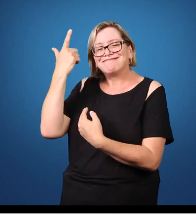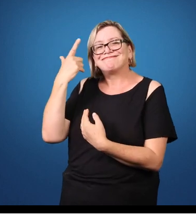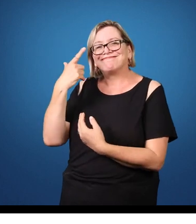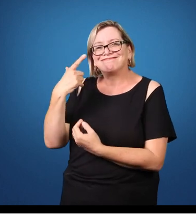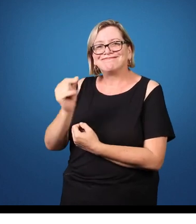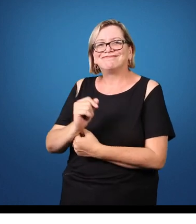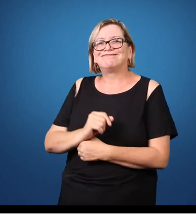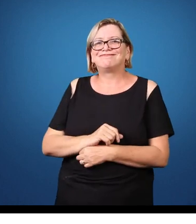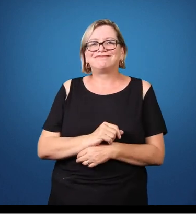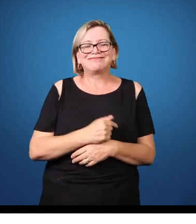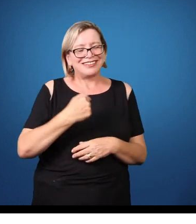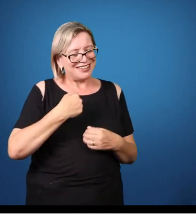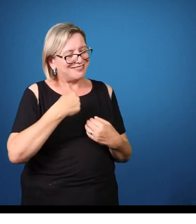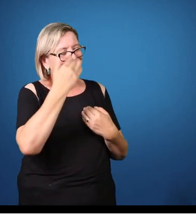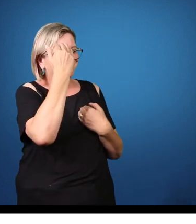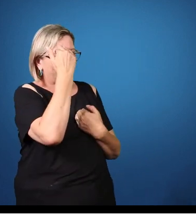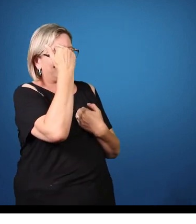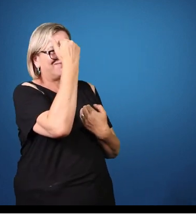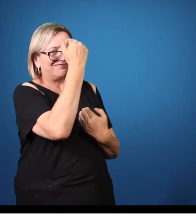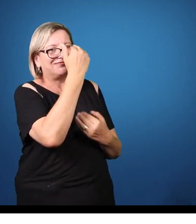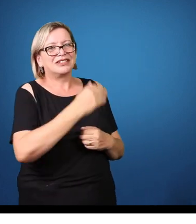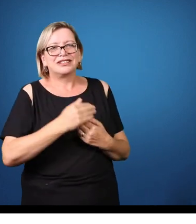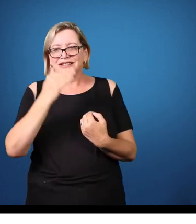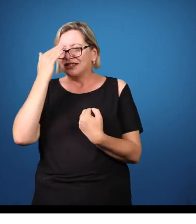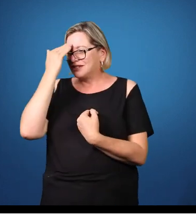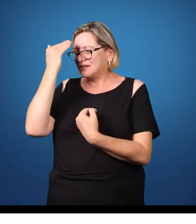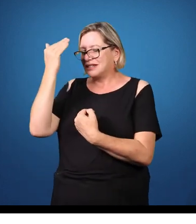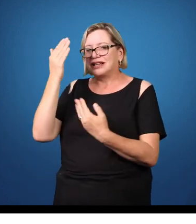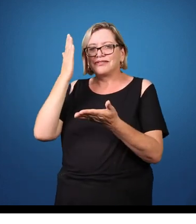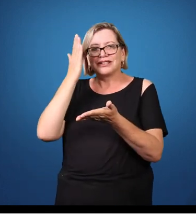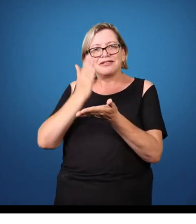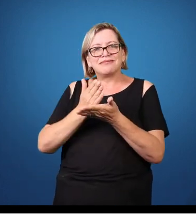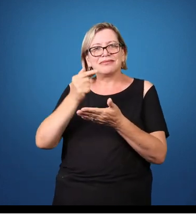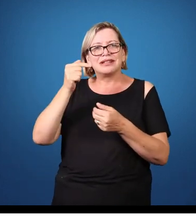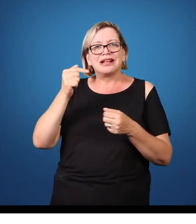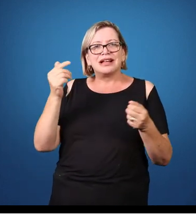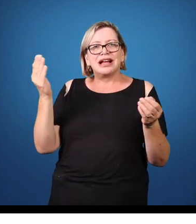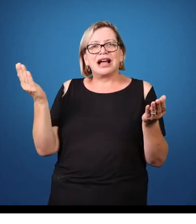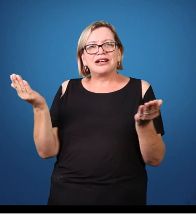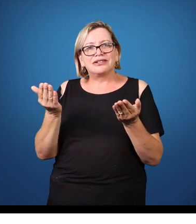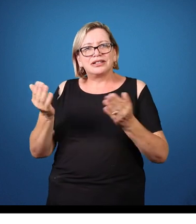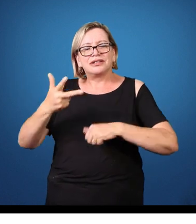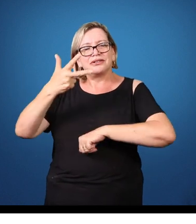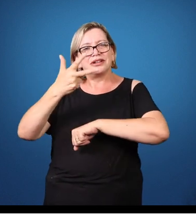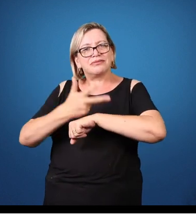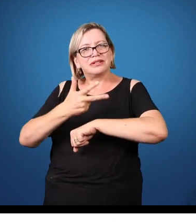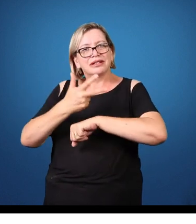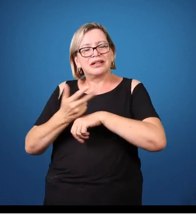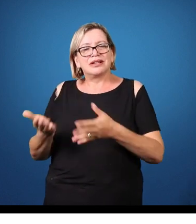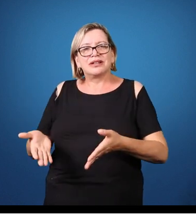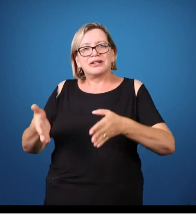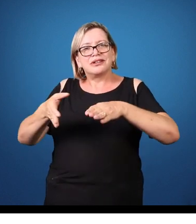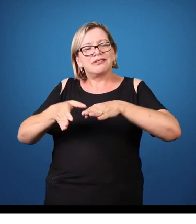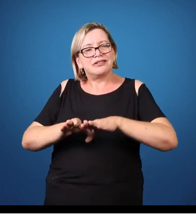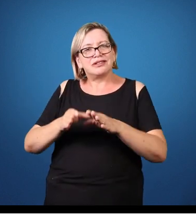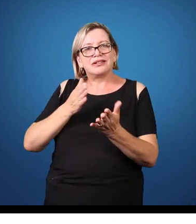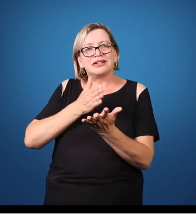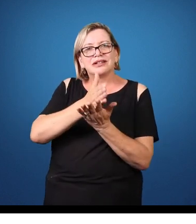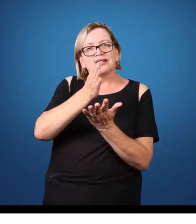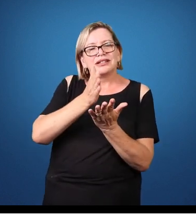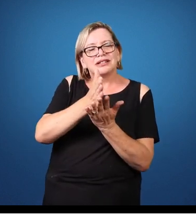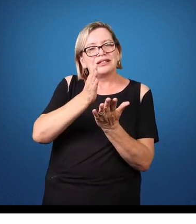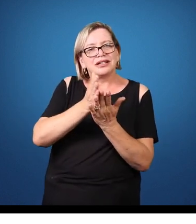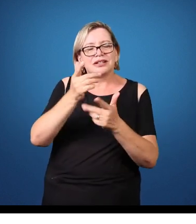aqui. Essa é a nossa websérie, Inclusão e Acessibilidade. Esta causa também a sua, uma produção da Unicentro, com diversos